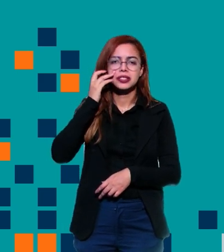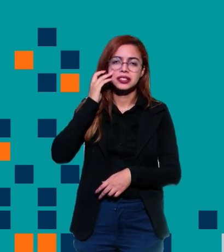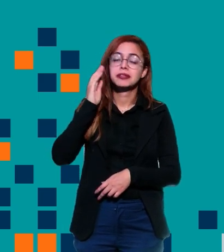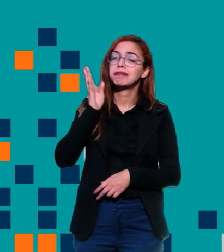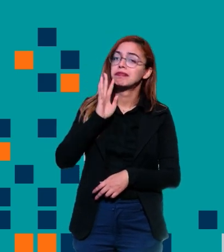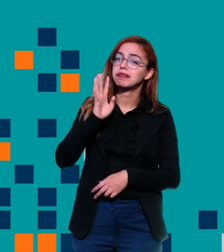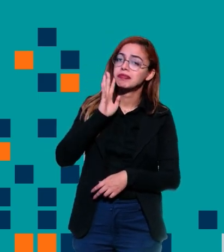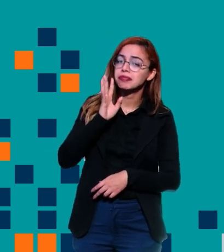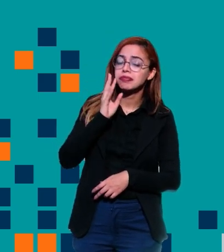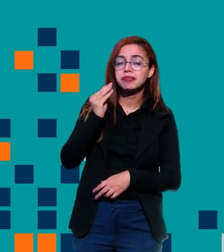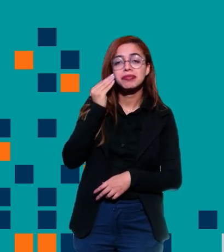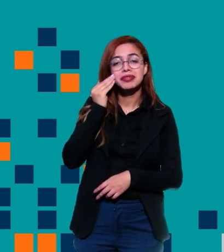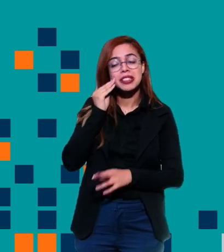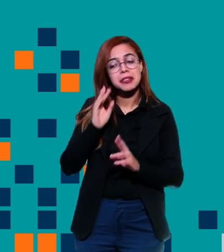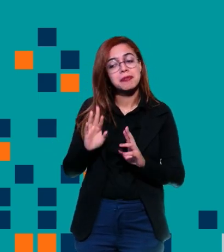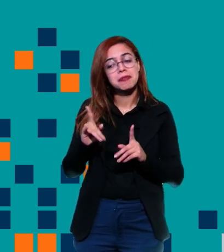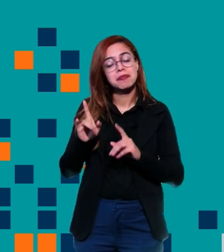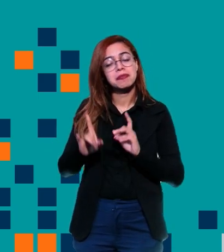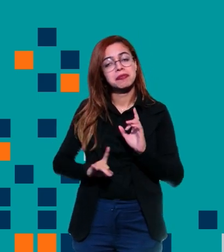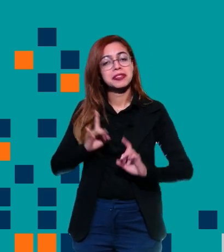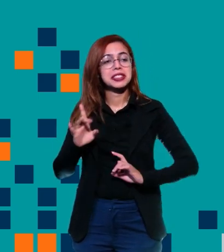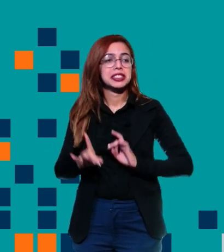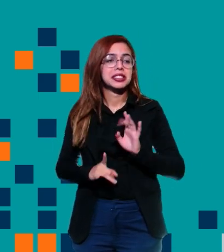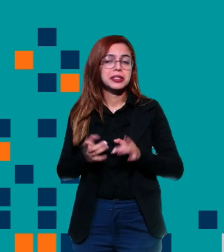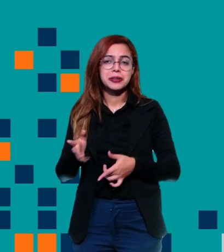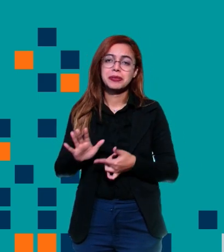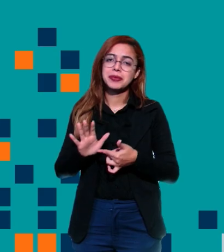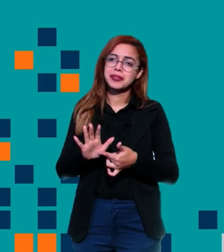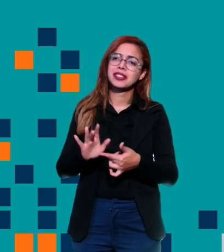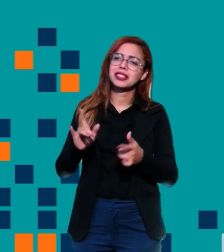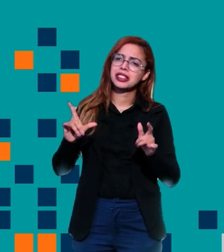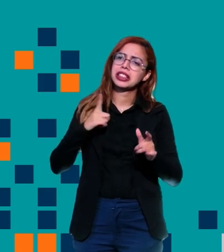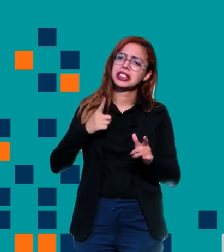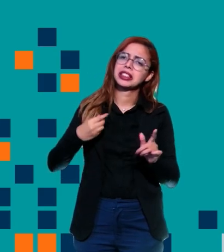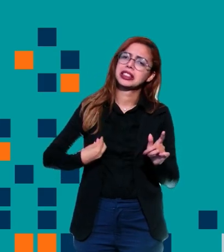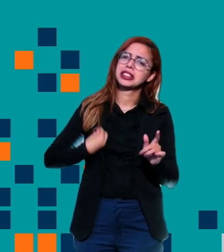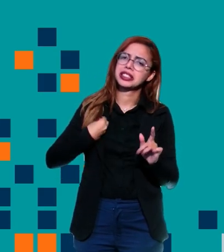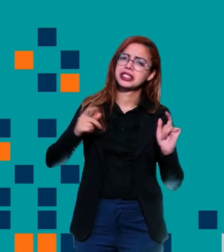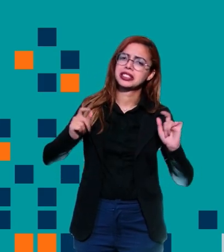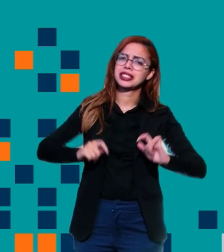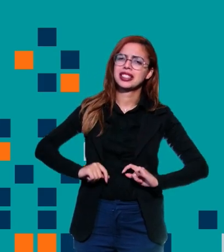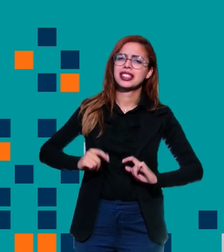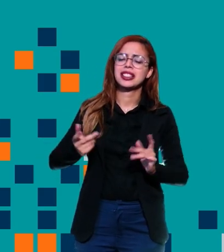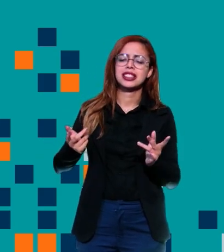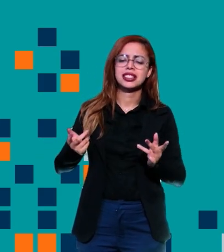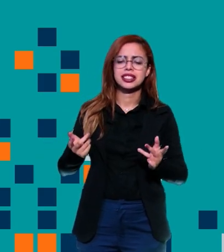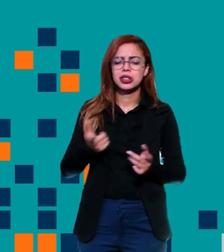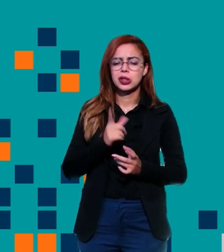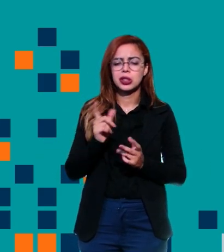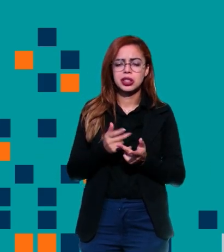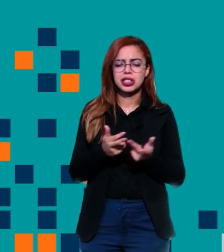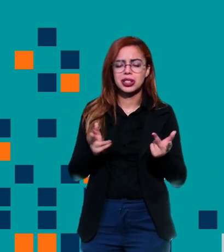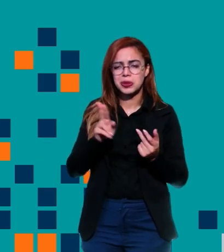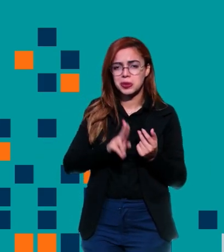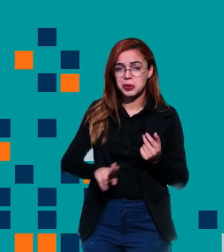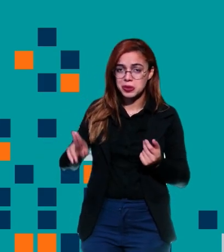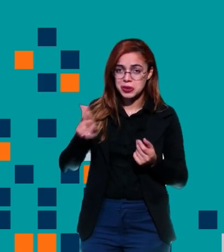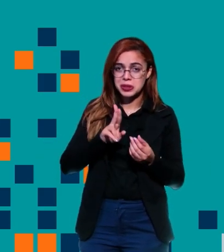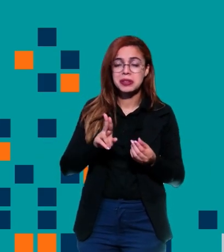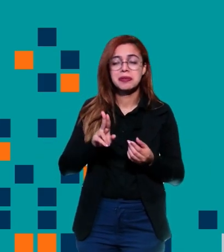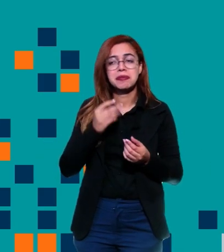bacana, para fazer uma coisa especial, né? Para mostrar para ele que existe uma outra maneira, para usá-lo para